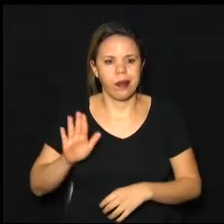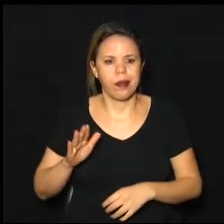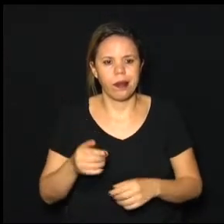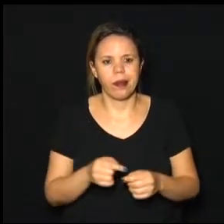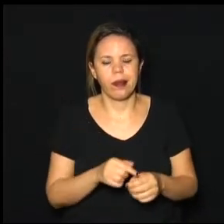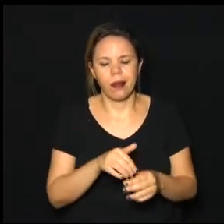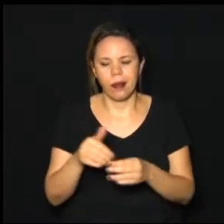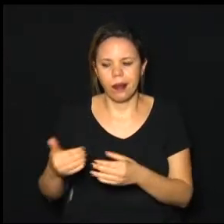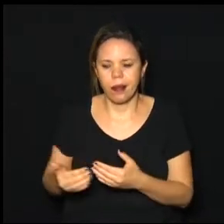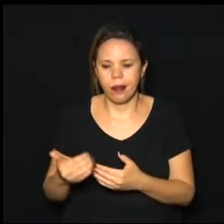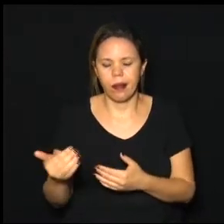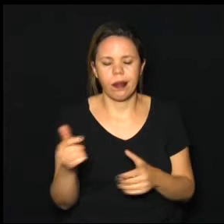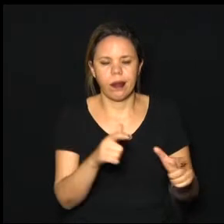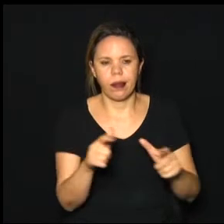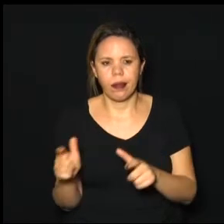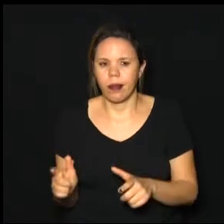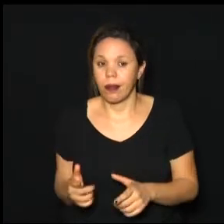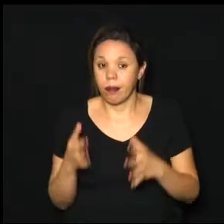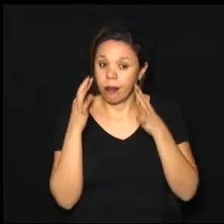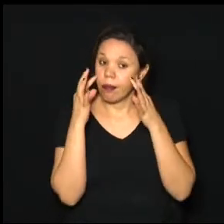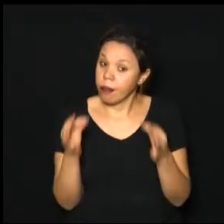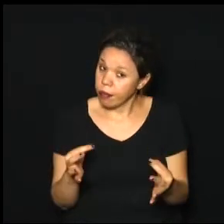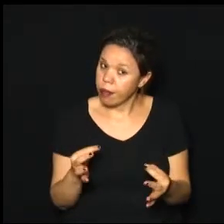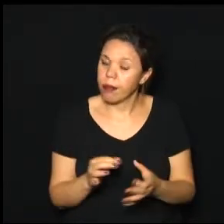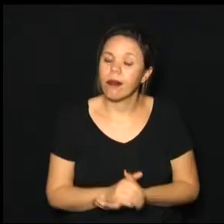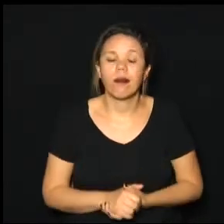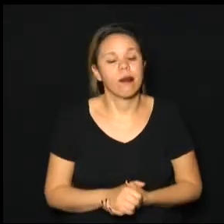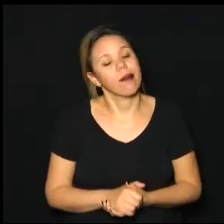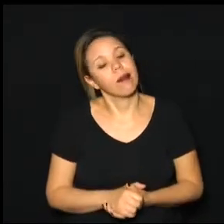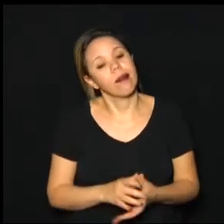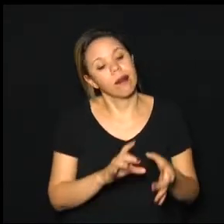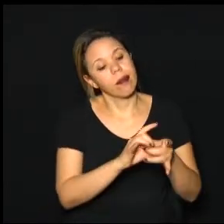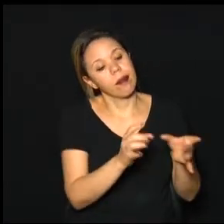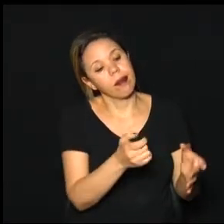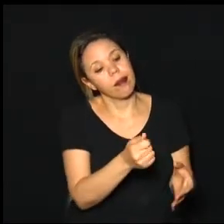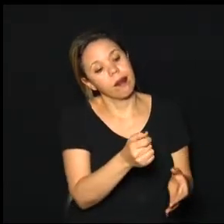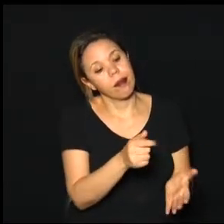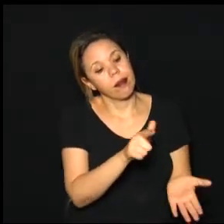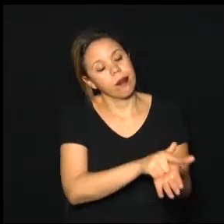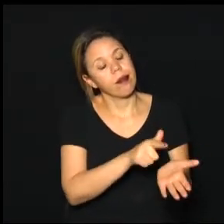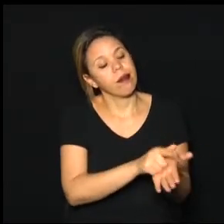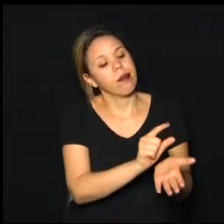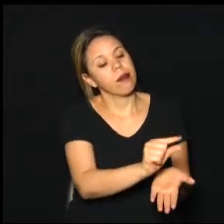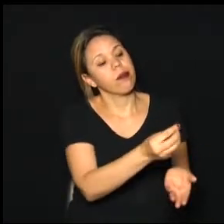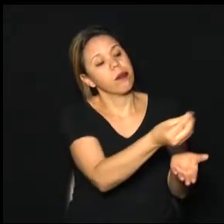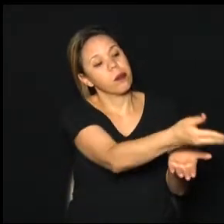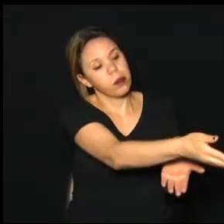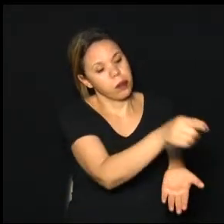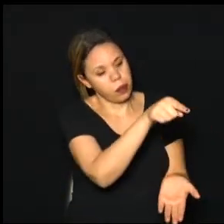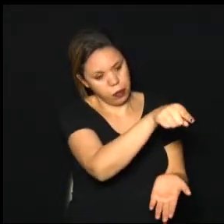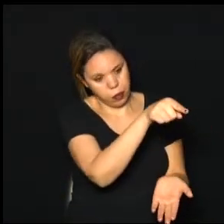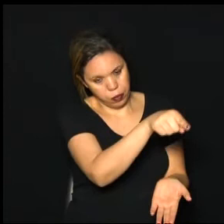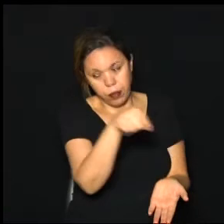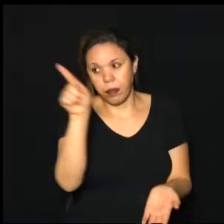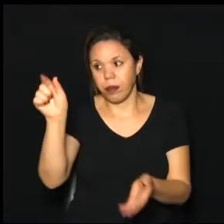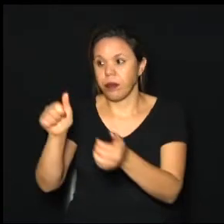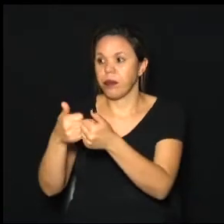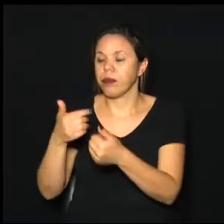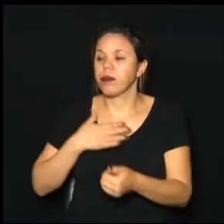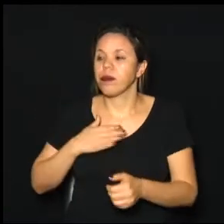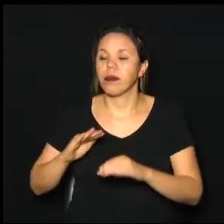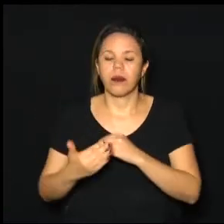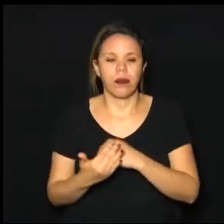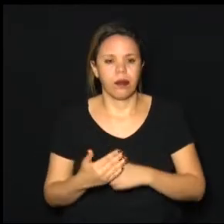nesses locais. Então, muita atenção, hein? Vou deixar um pouco de cartãozinho, de santinho lá na padaria do meu